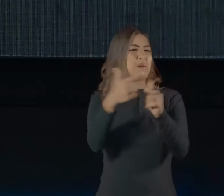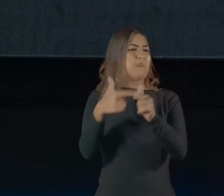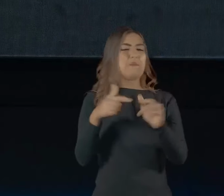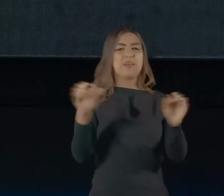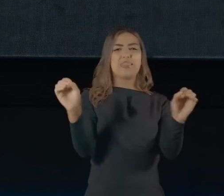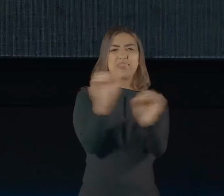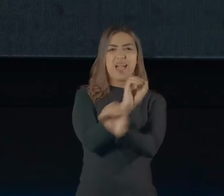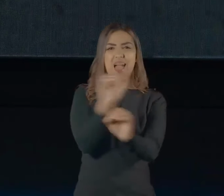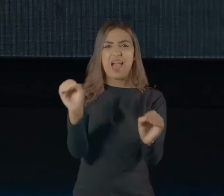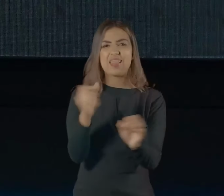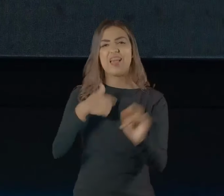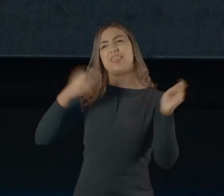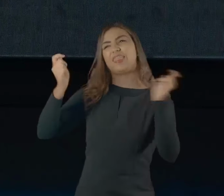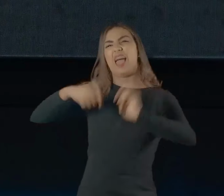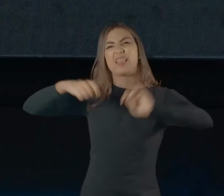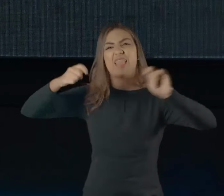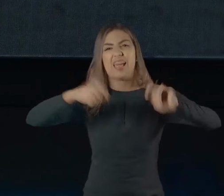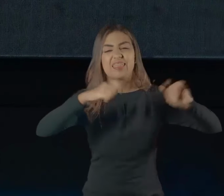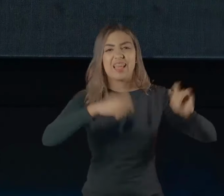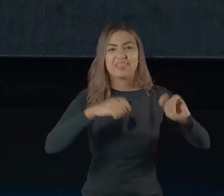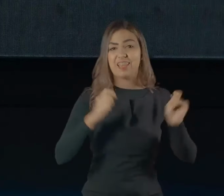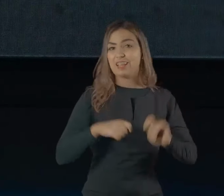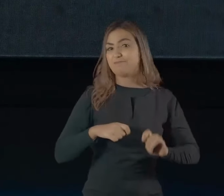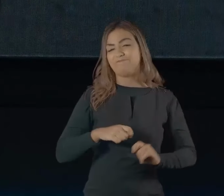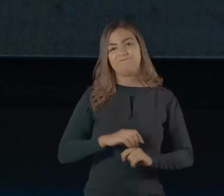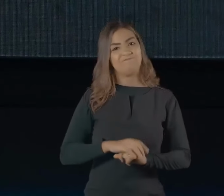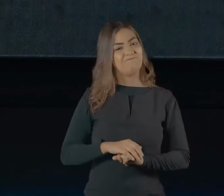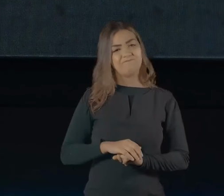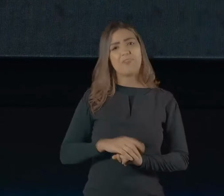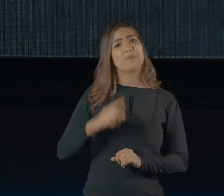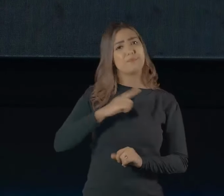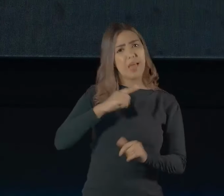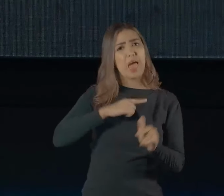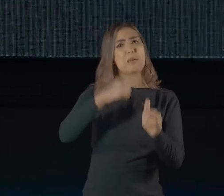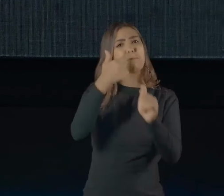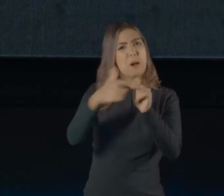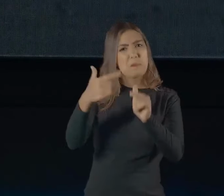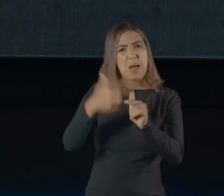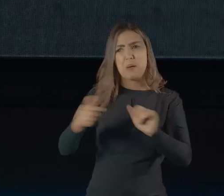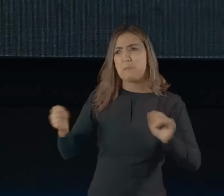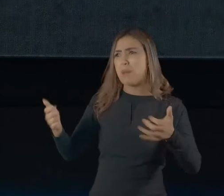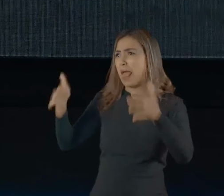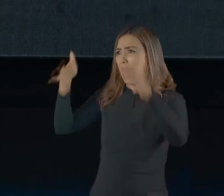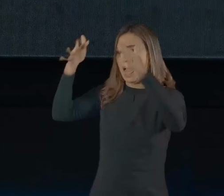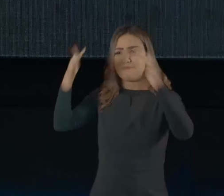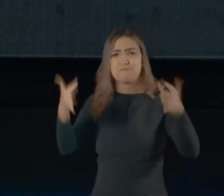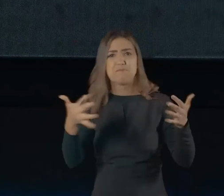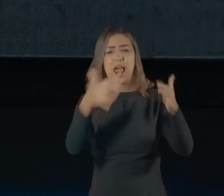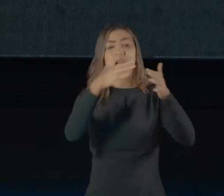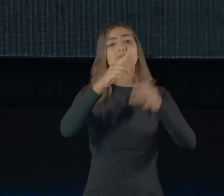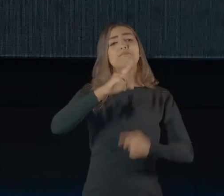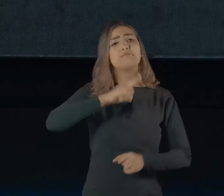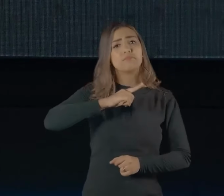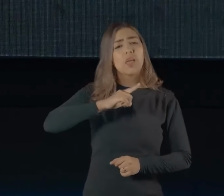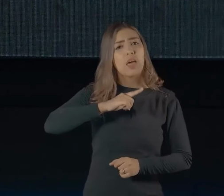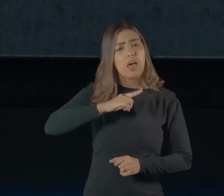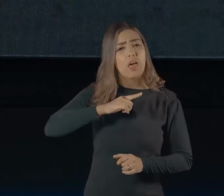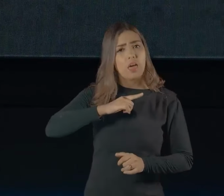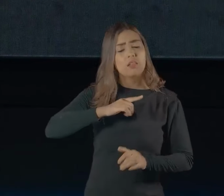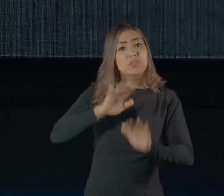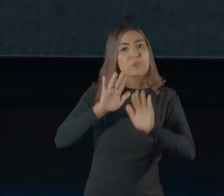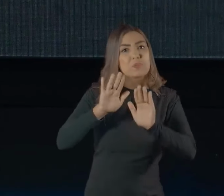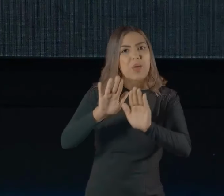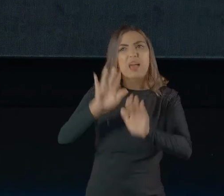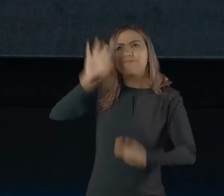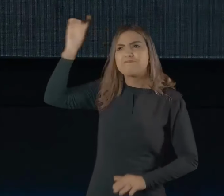percalços, de momentos difíceis, não. Há montes e vales, mas a promessa de Deus é que aquele que cumpre o seu